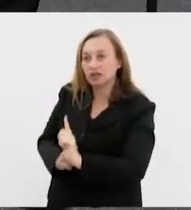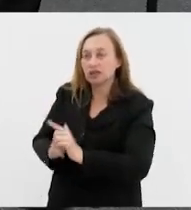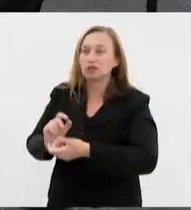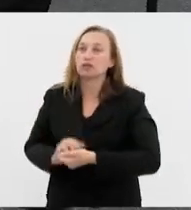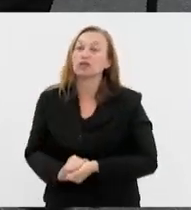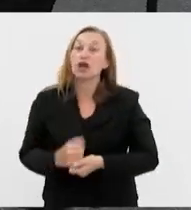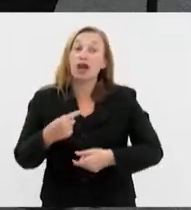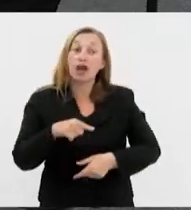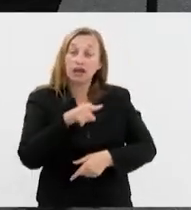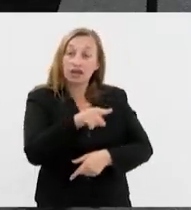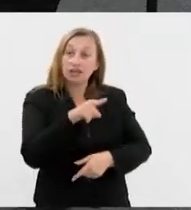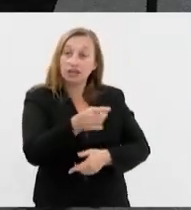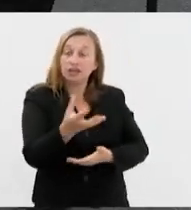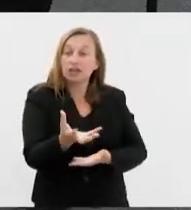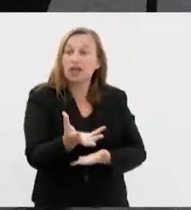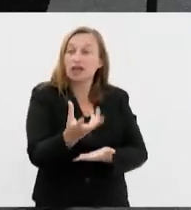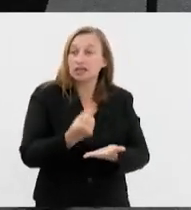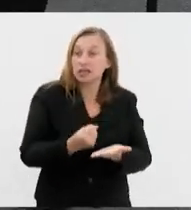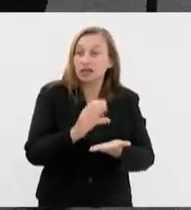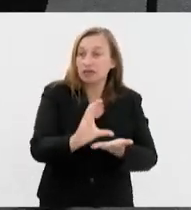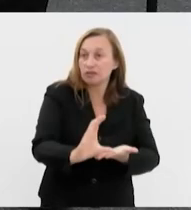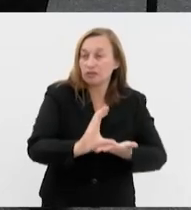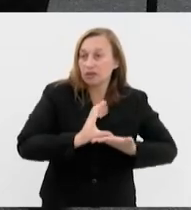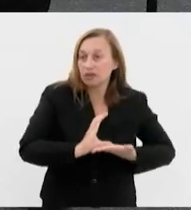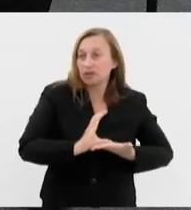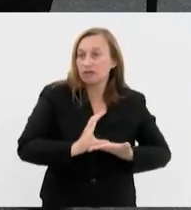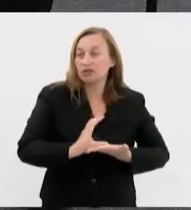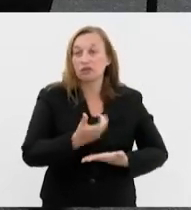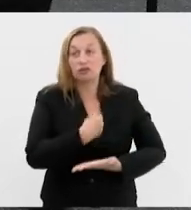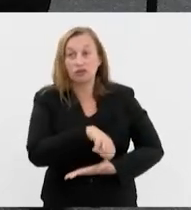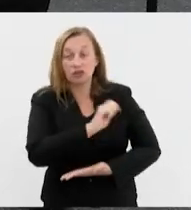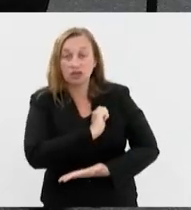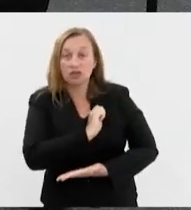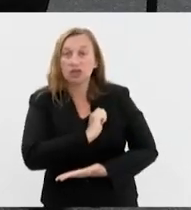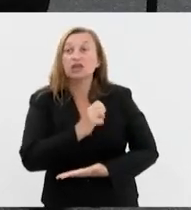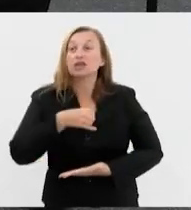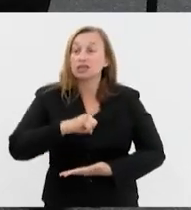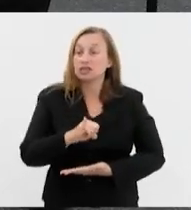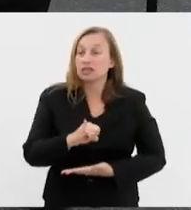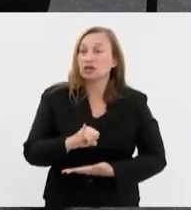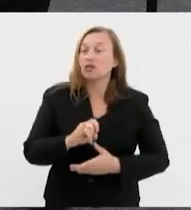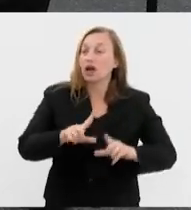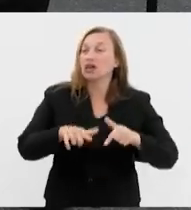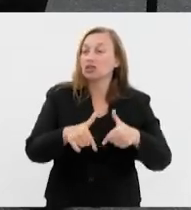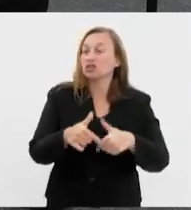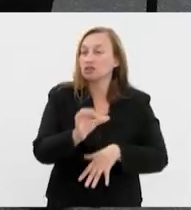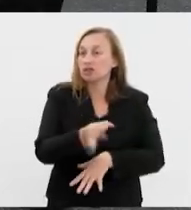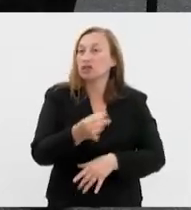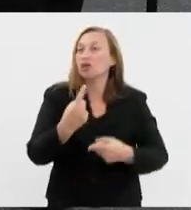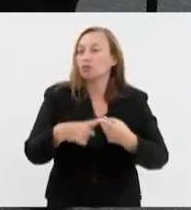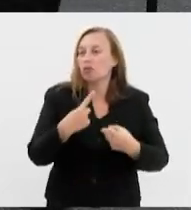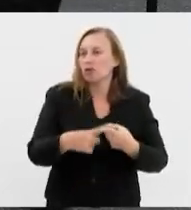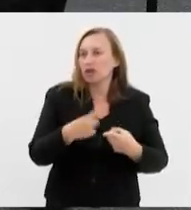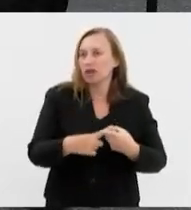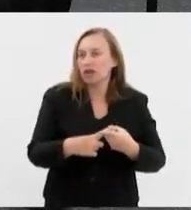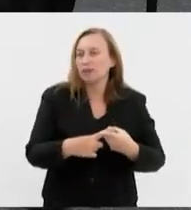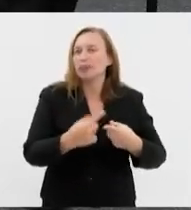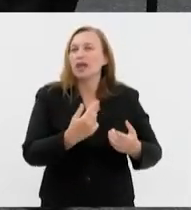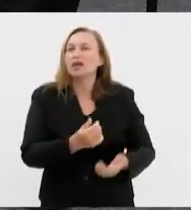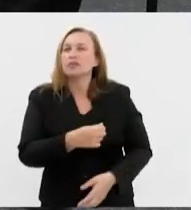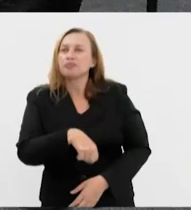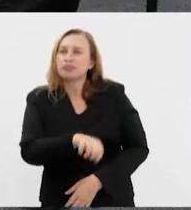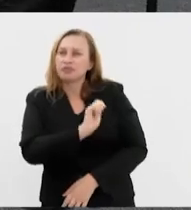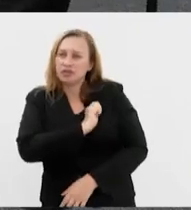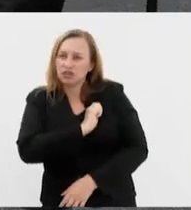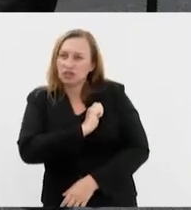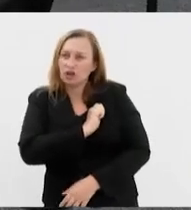recebem os benefícios fiscais e se de fato estão contribuindo com as suas contrapartidas, porque benefício fiscal traz também contrapartida